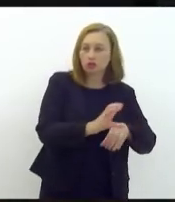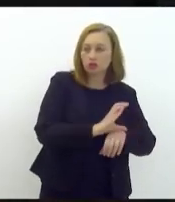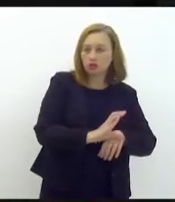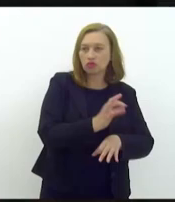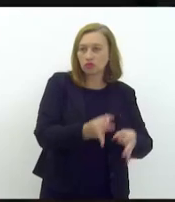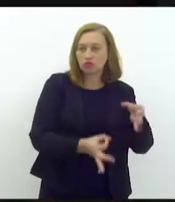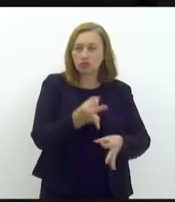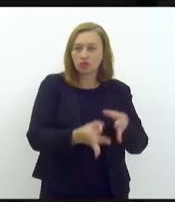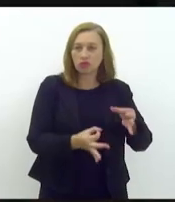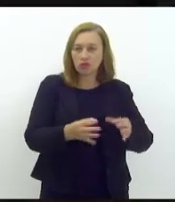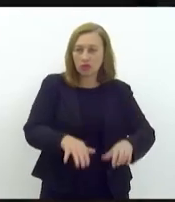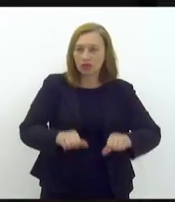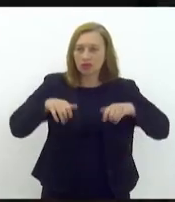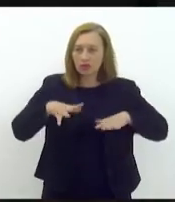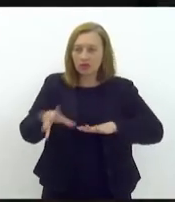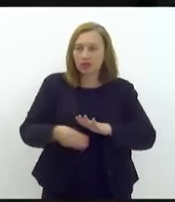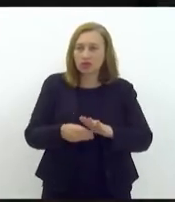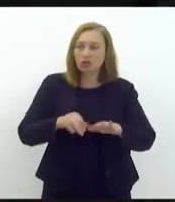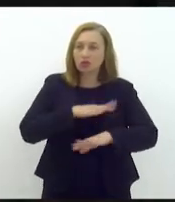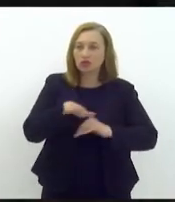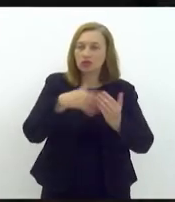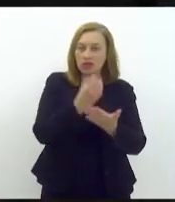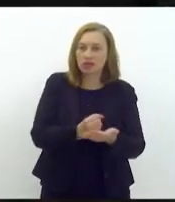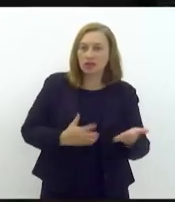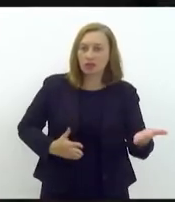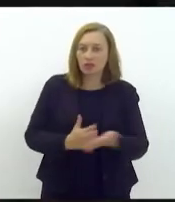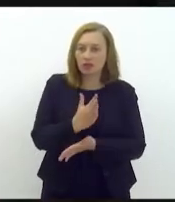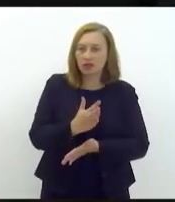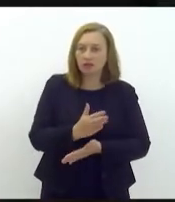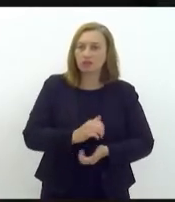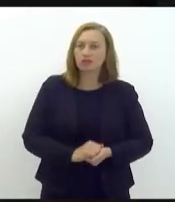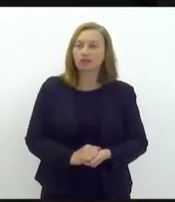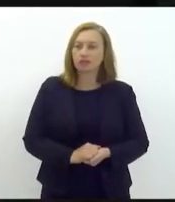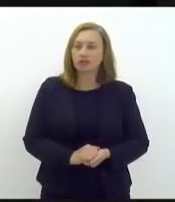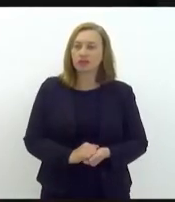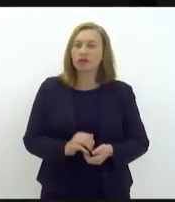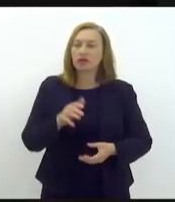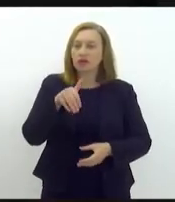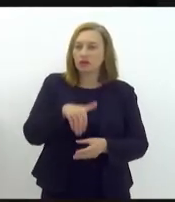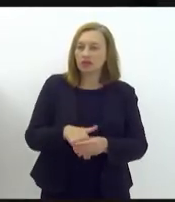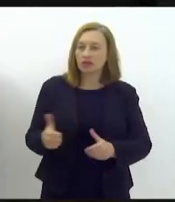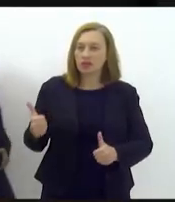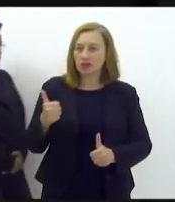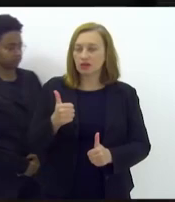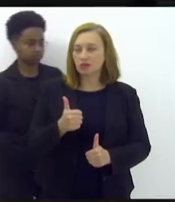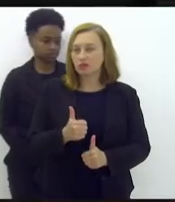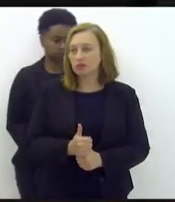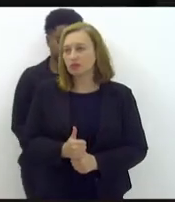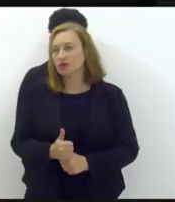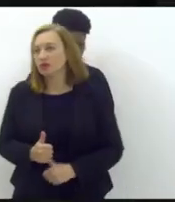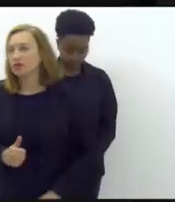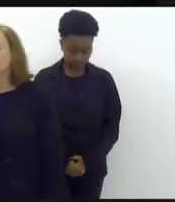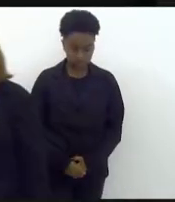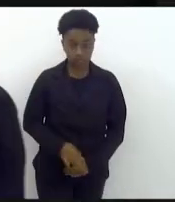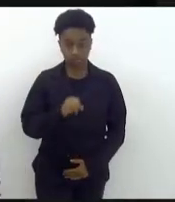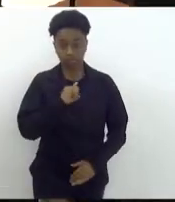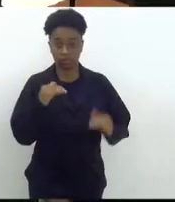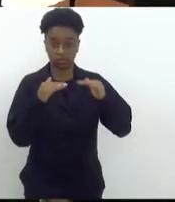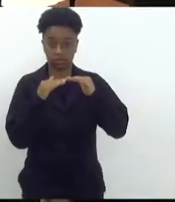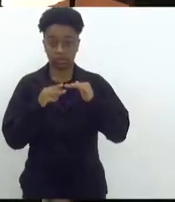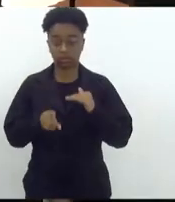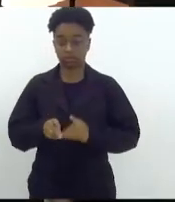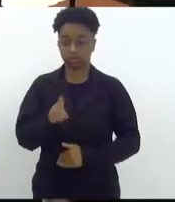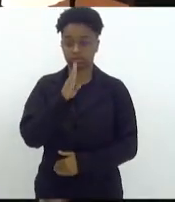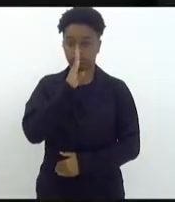as emendas de plenário senhores que a própria irmã Deus como estão aprovado em votação projeto assim emendado senhores que a própria irmã Deus como